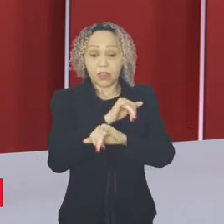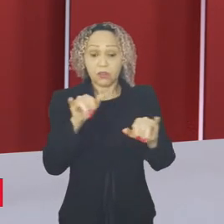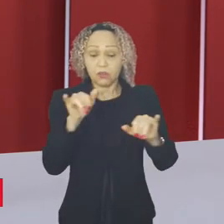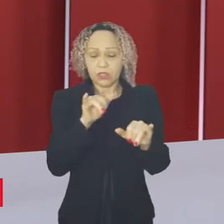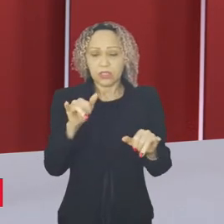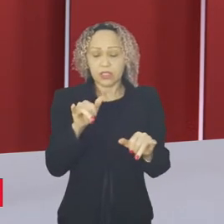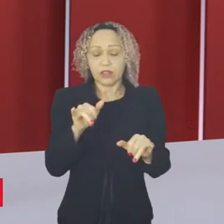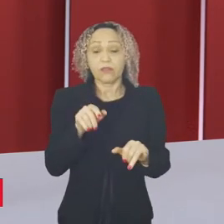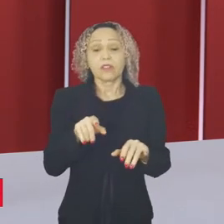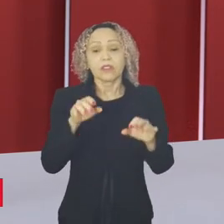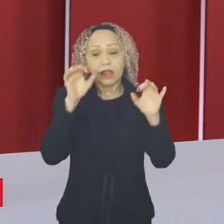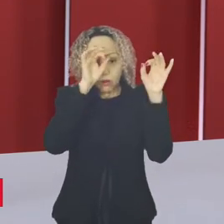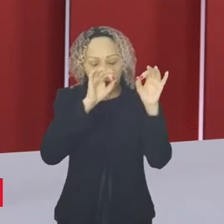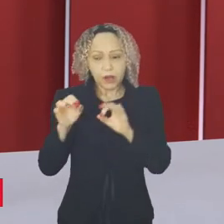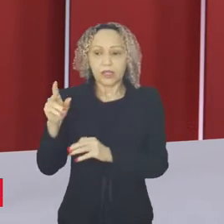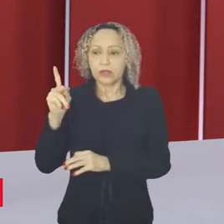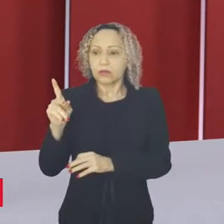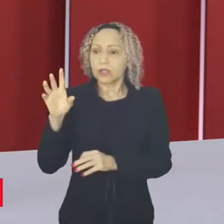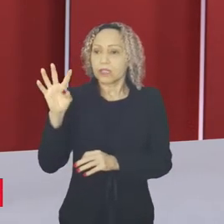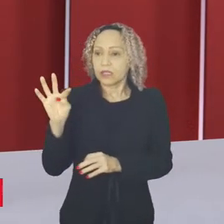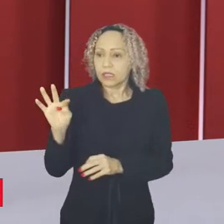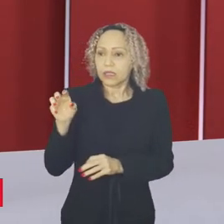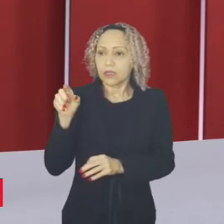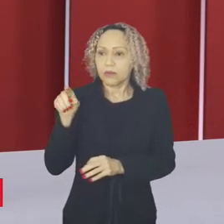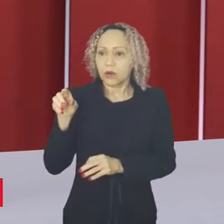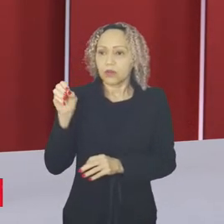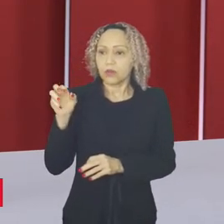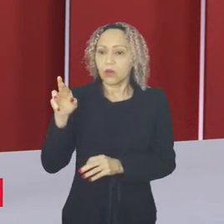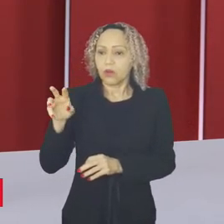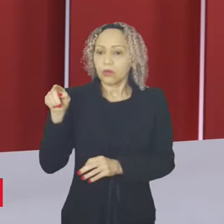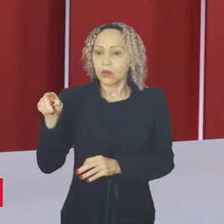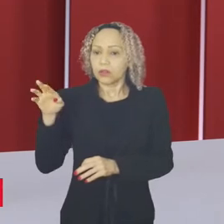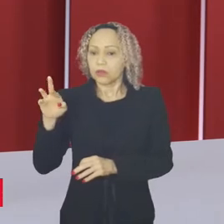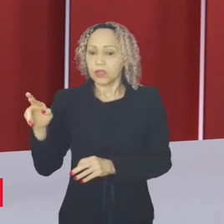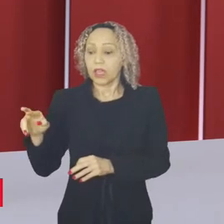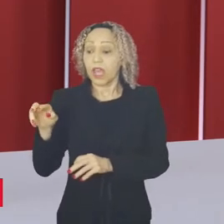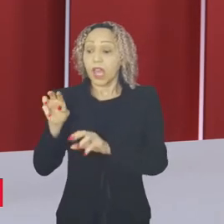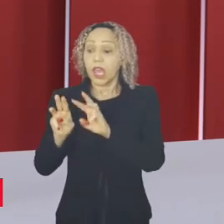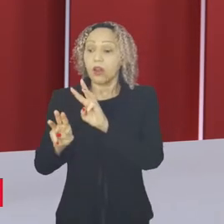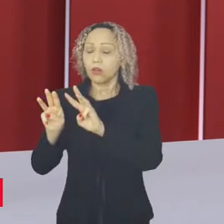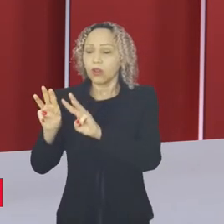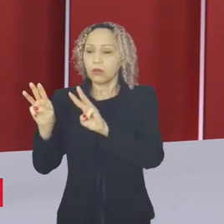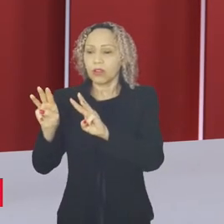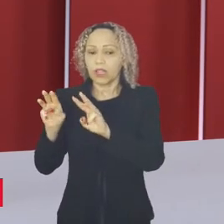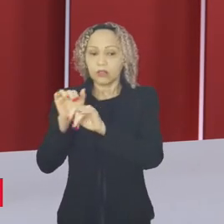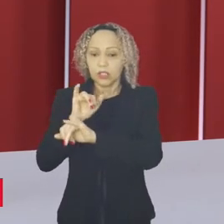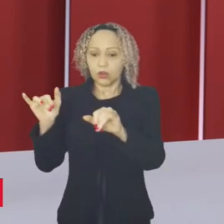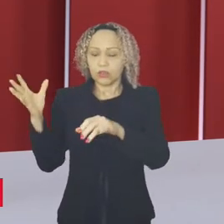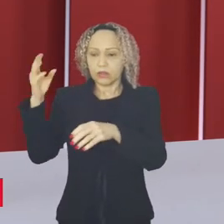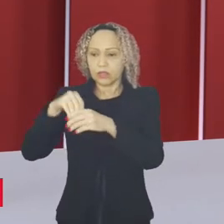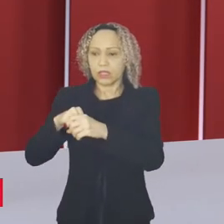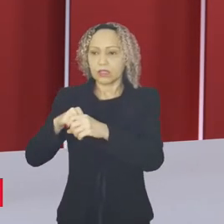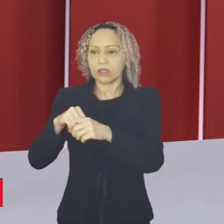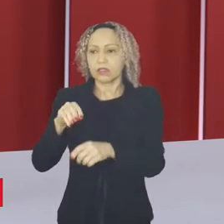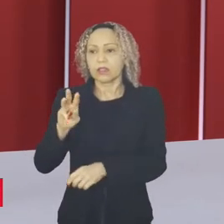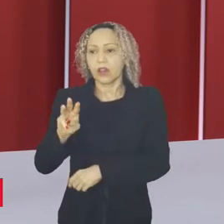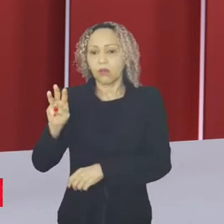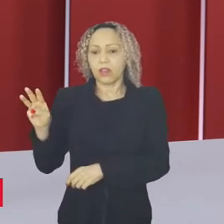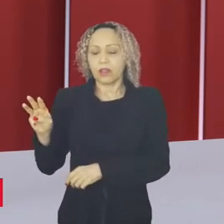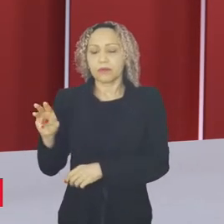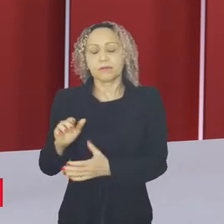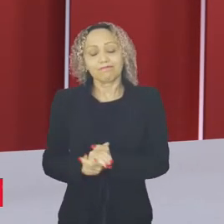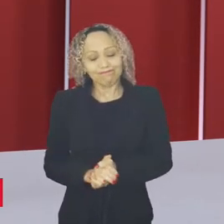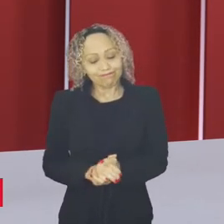em pt.org.br, nosso portal de notícias na web, né? Como o Fernando falou, a equipe